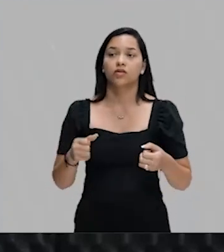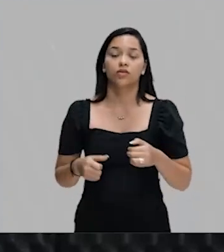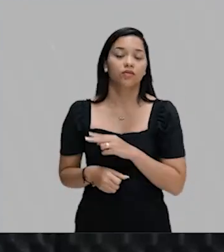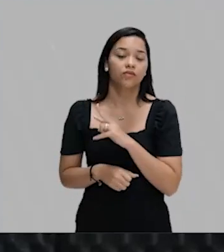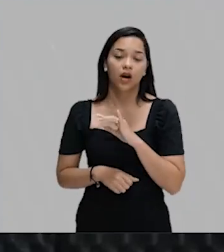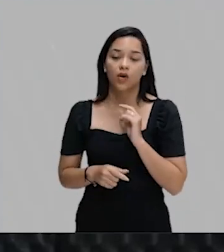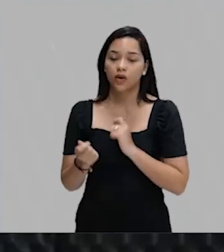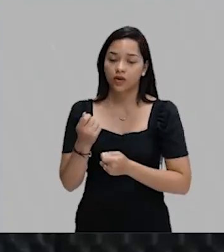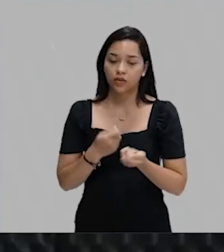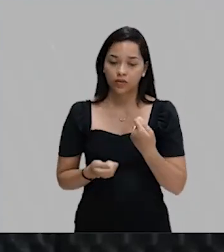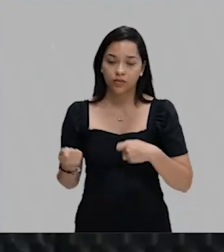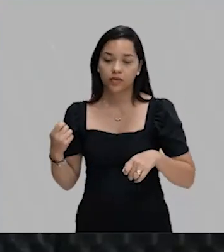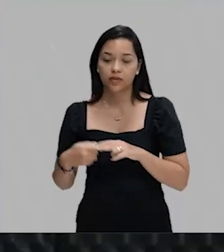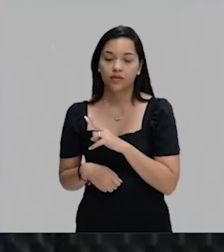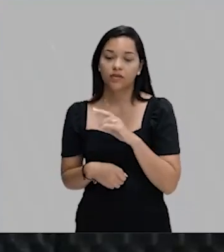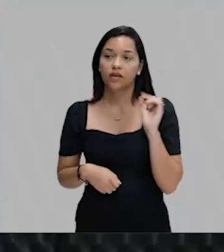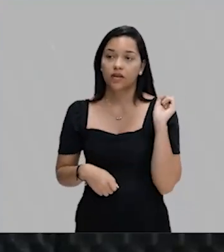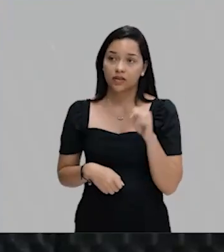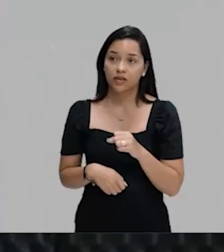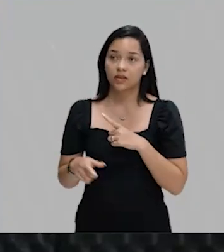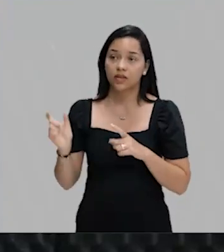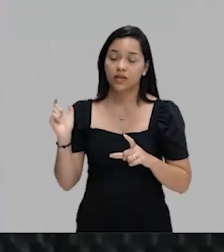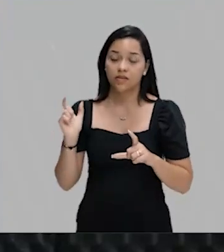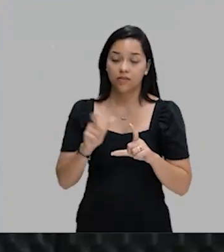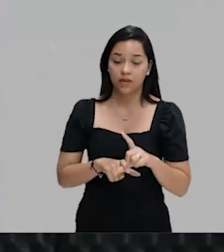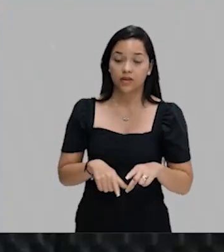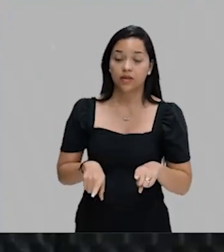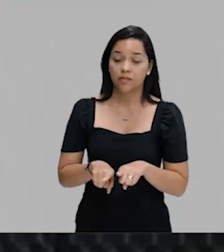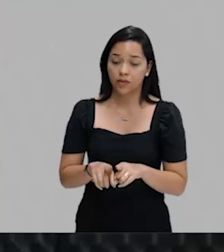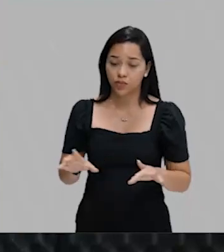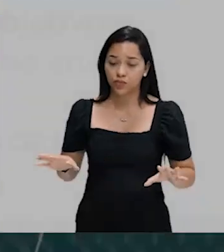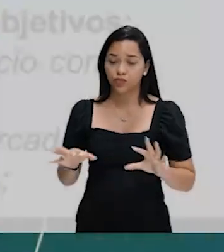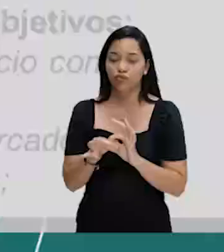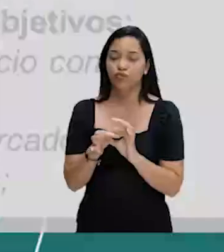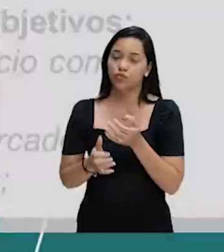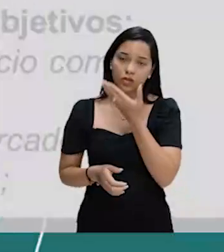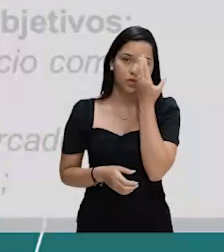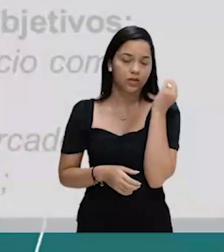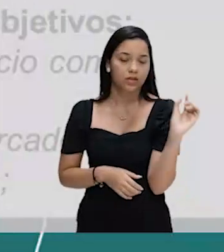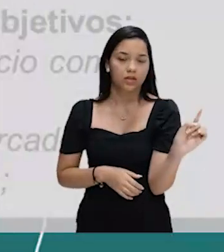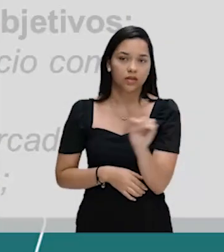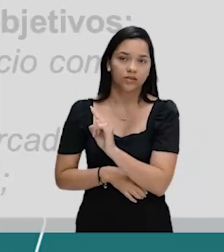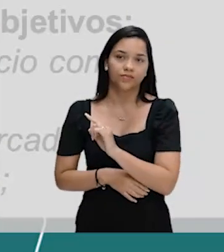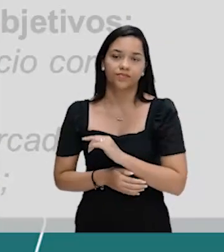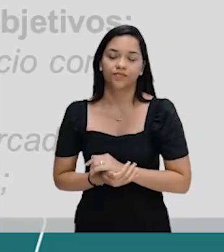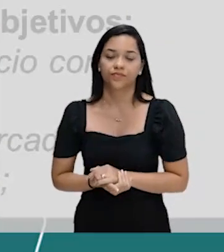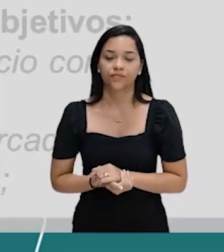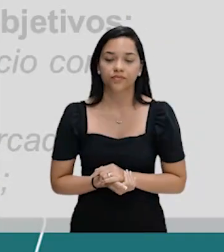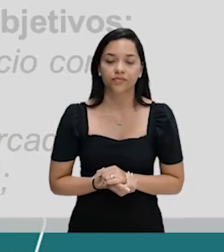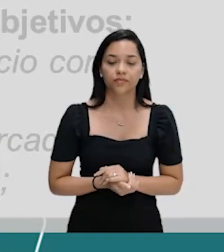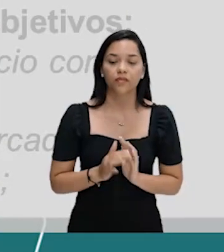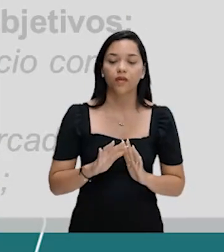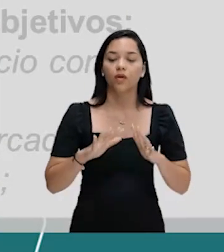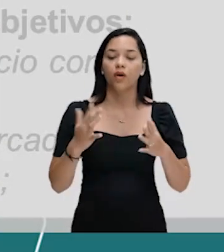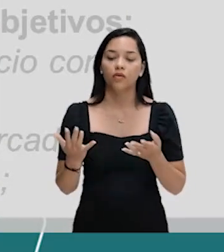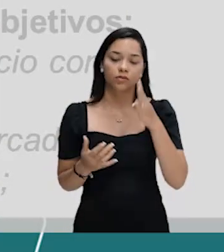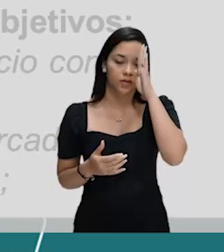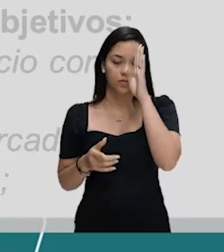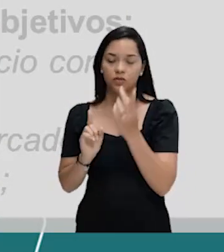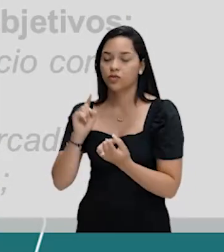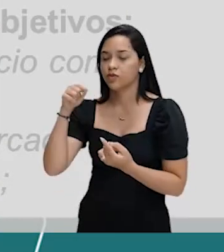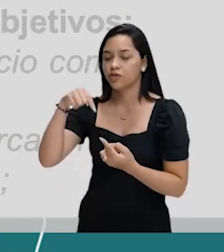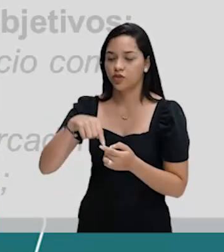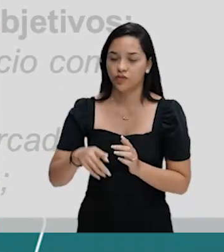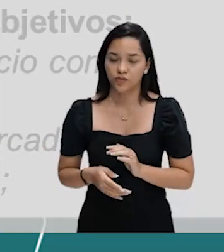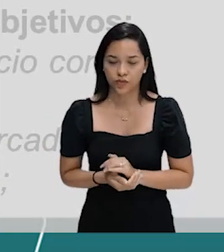as economias elas são interdependentes e interligadas. Não esqueça disso, tá certo? Quais são os principais objetivos dos